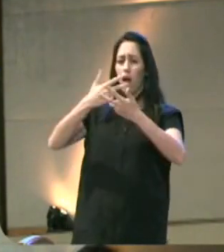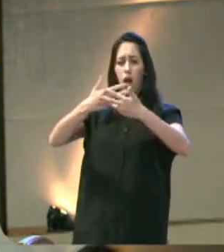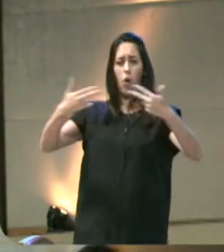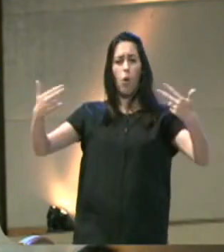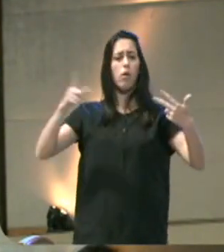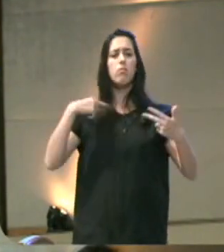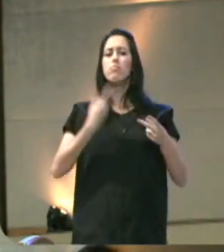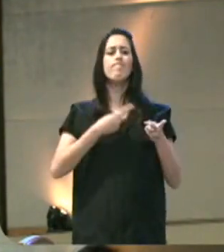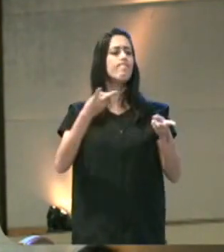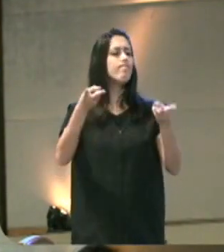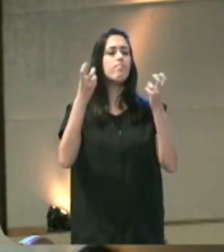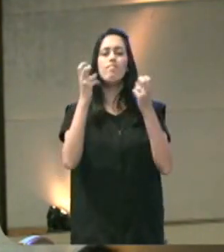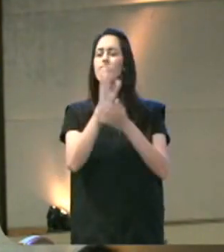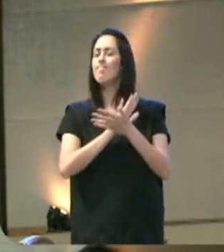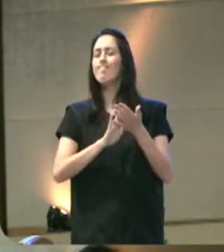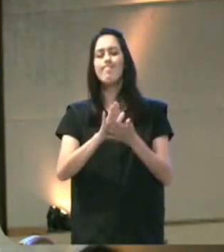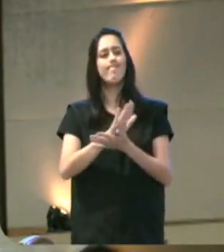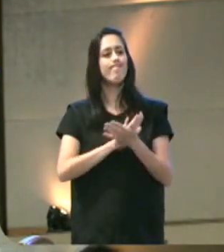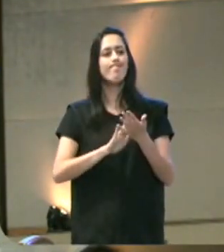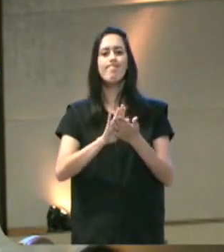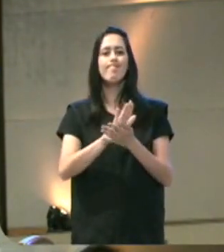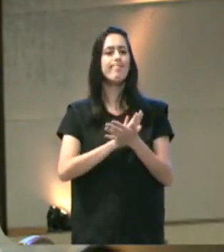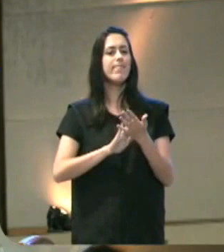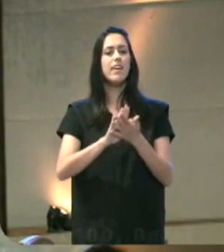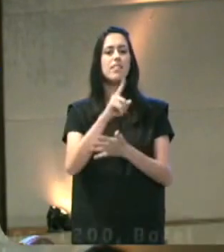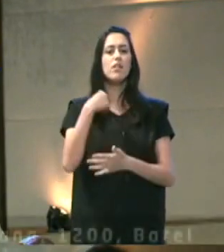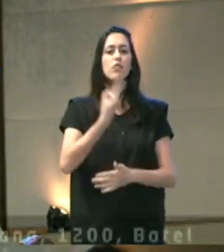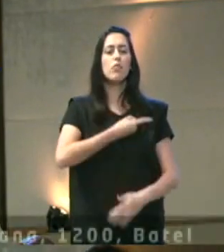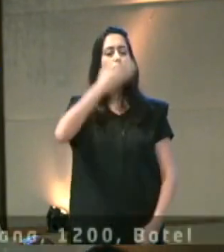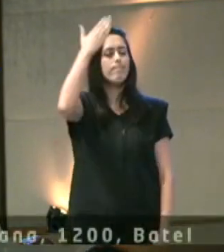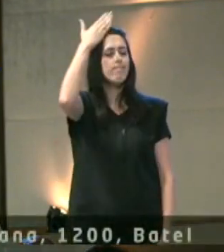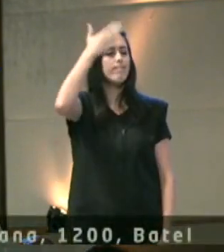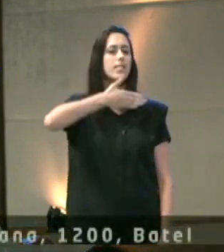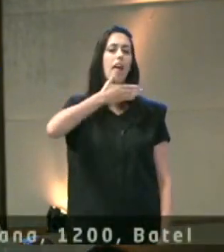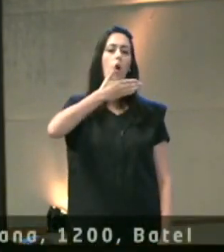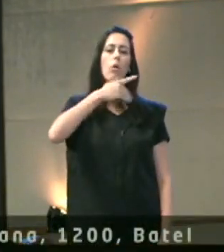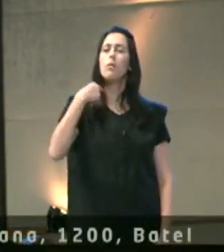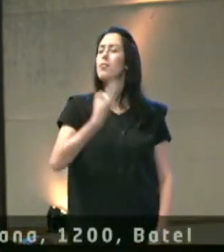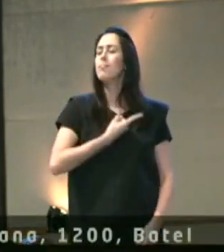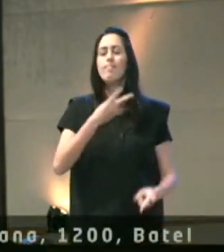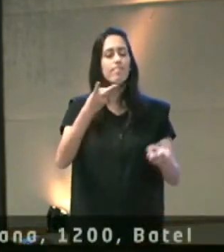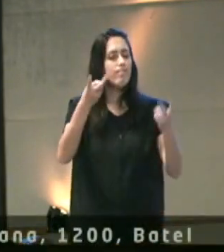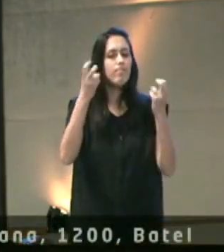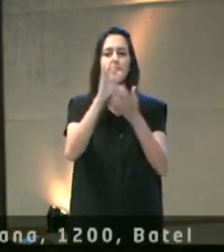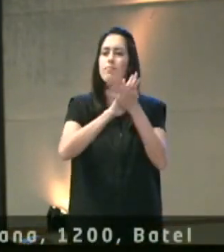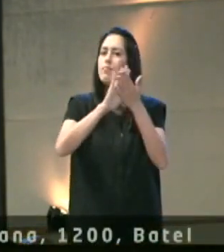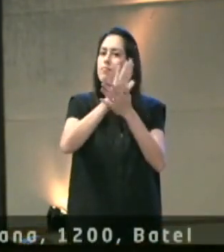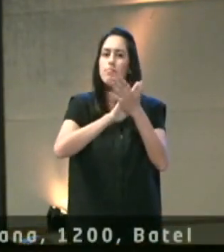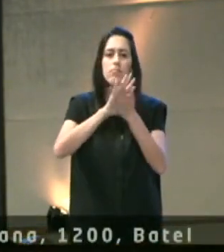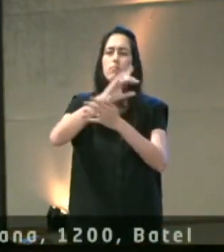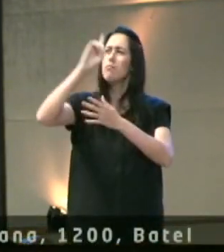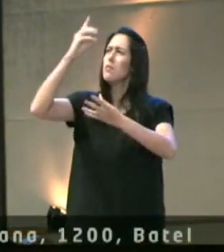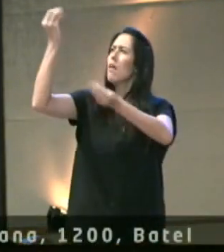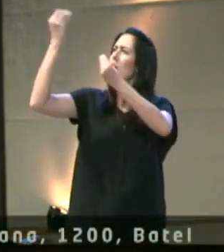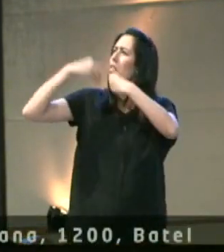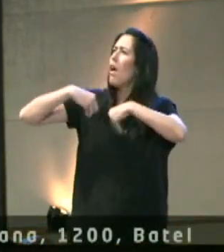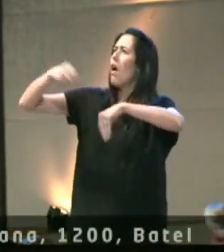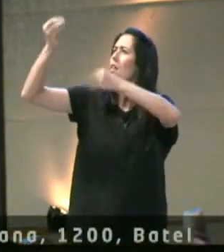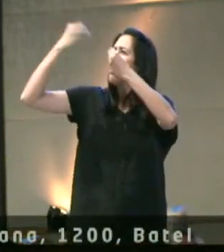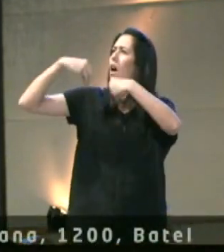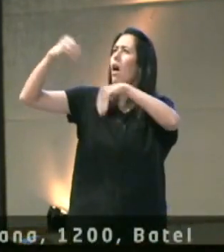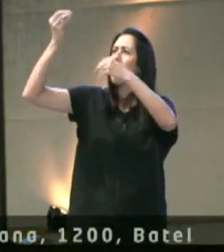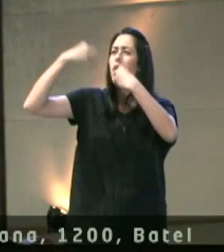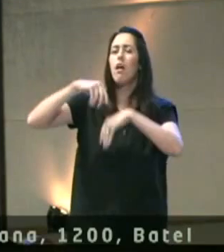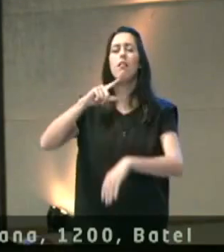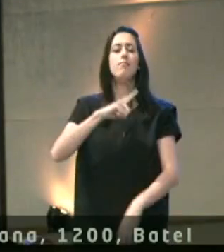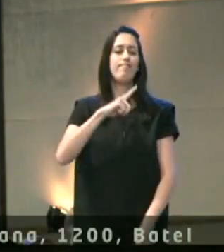nossa disposição, e a gente, porque não os percebe, continua batendo a cabeça pela vida,